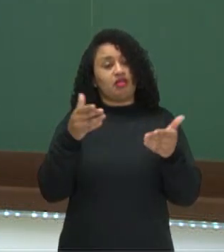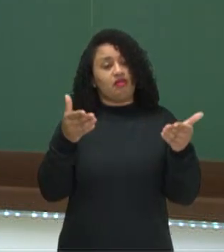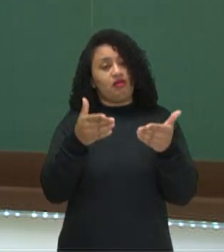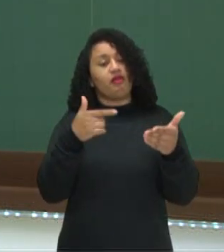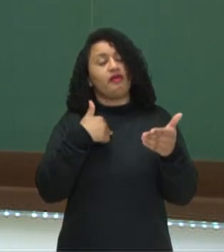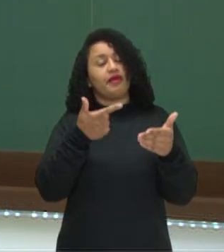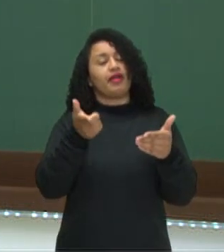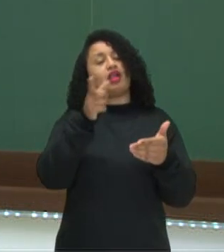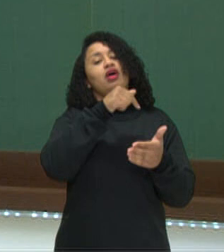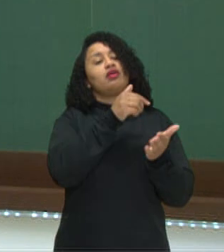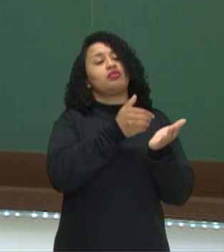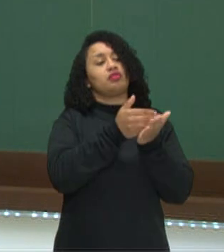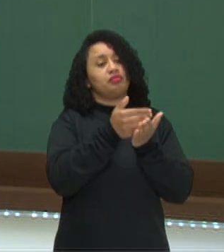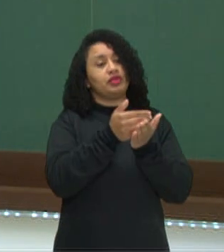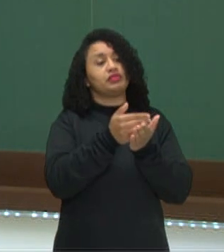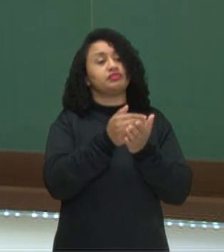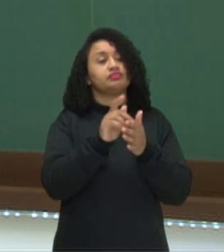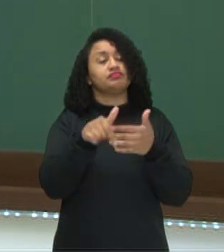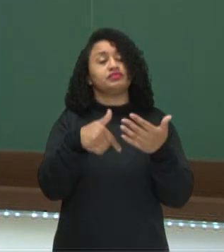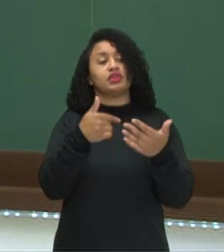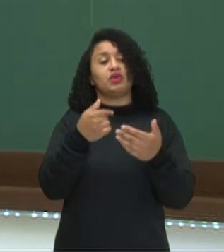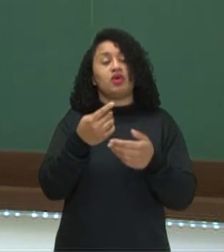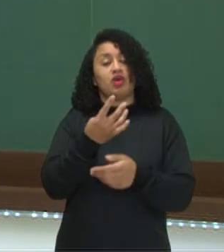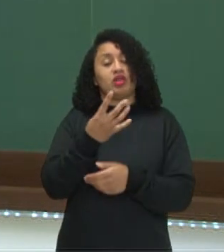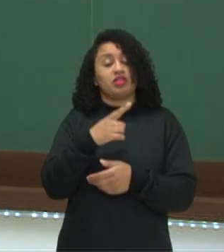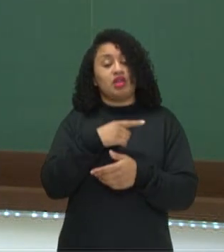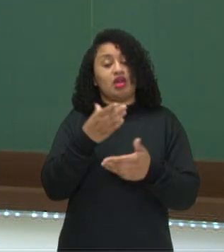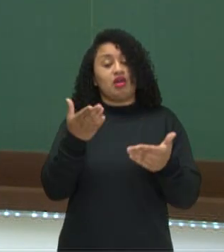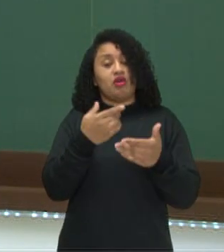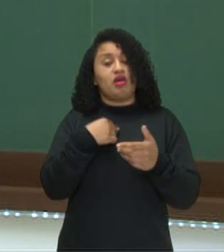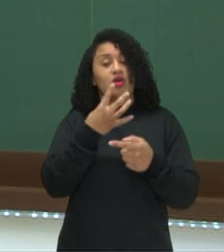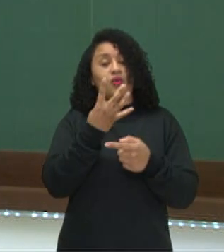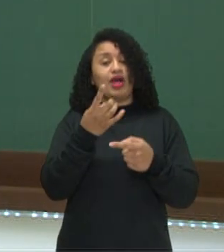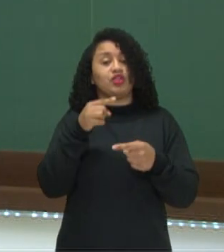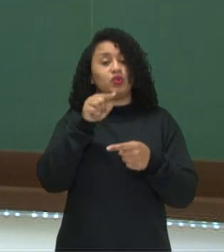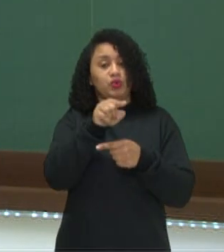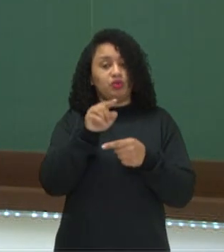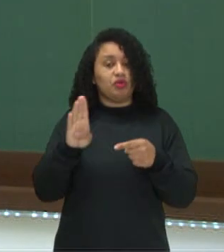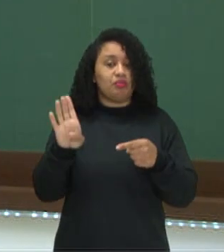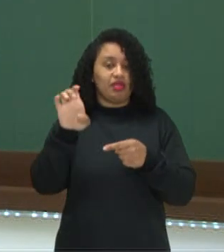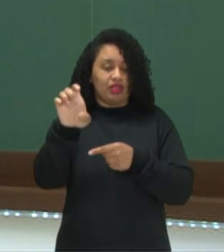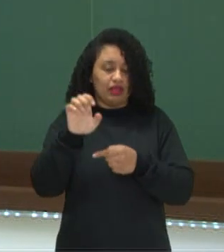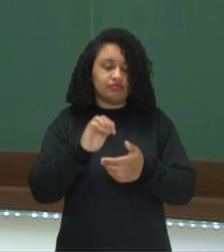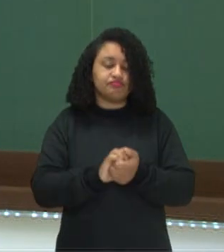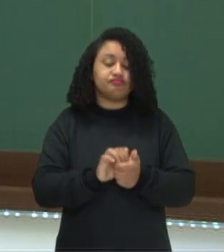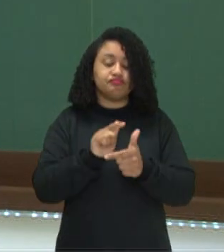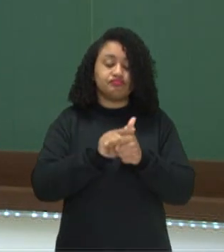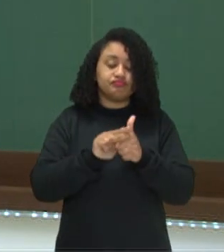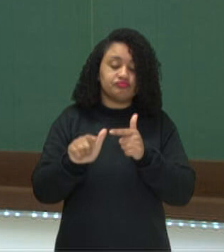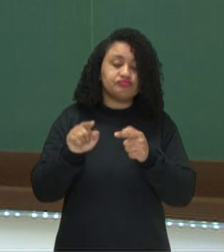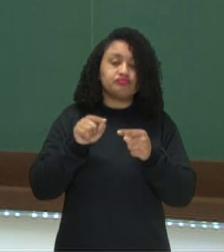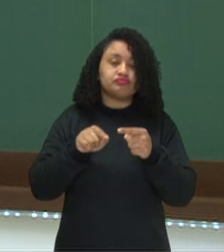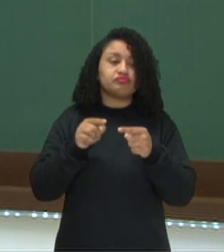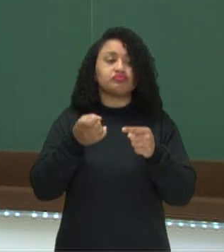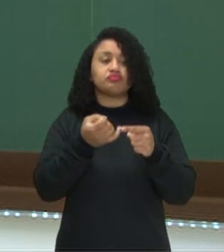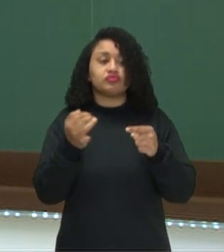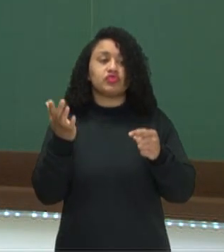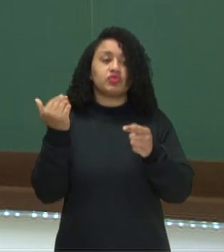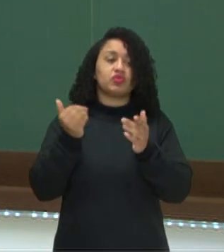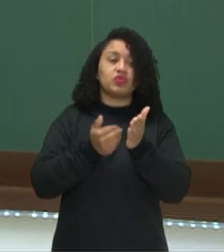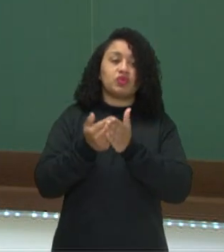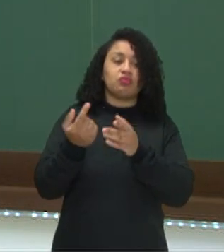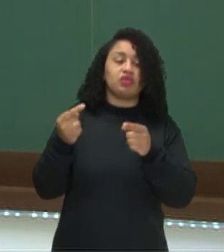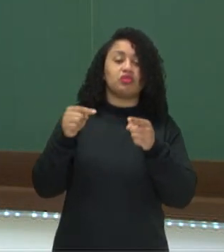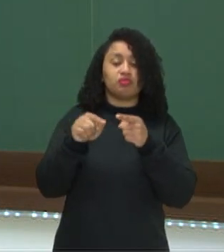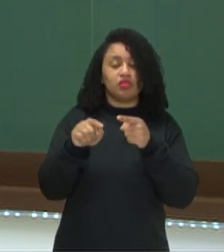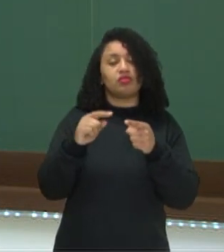nesse ponto aqui, atualmente a gente tinha 4.000 bactérias, dividido pela quantidade